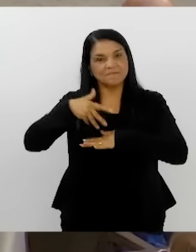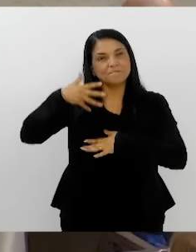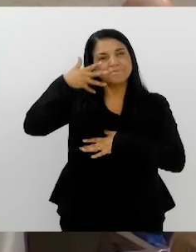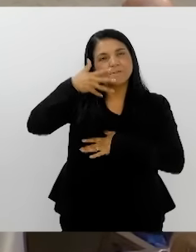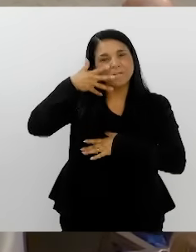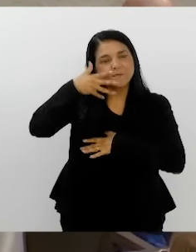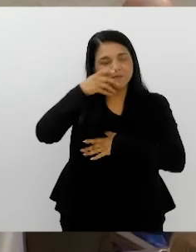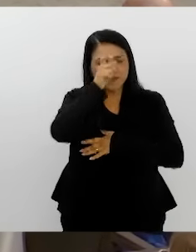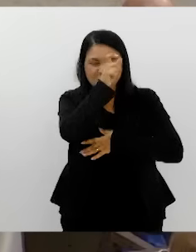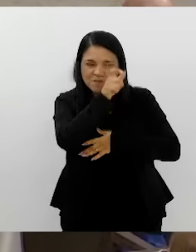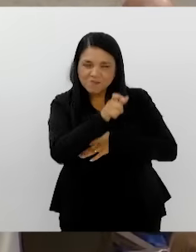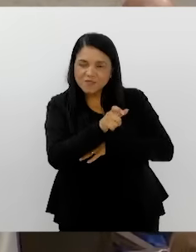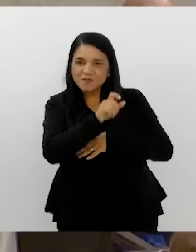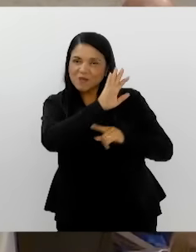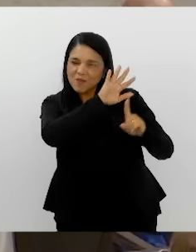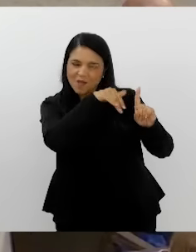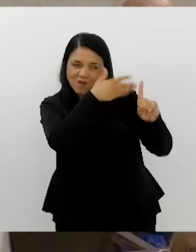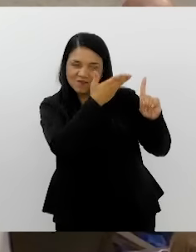que eu posso dizer,